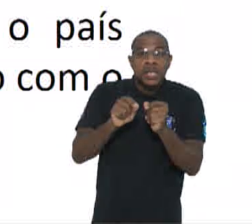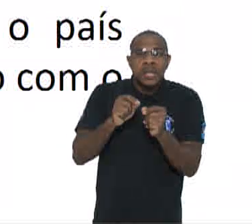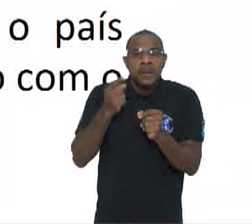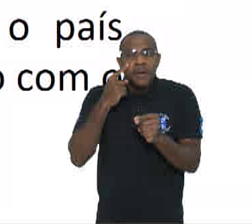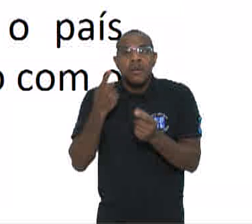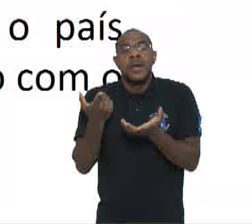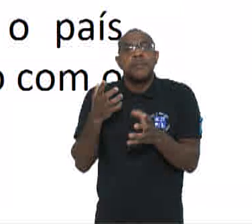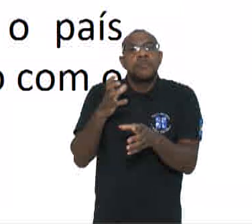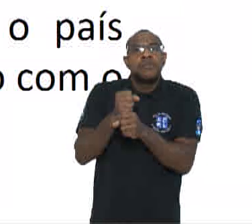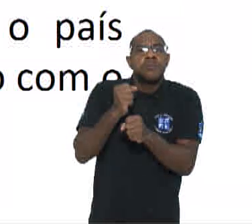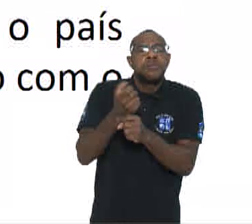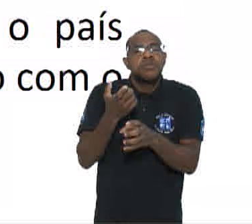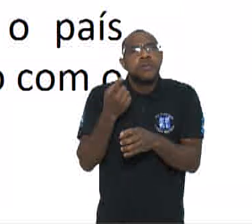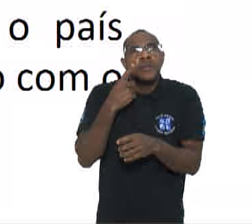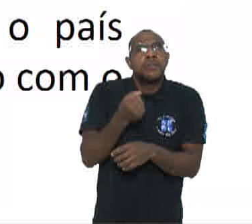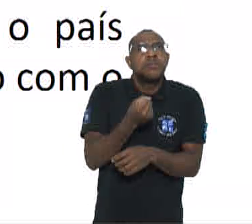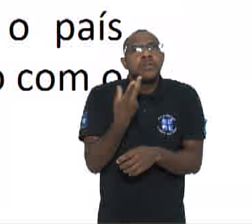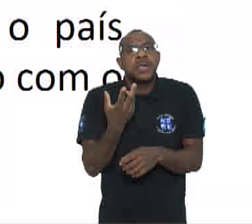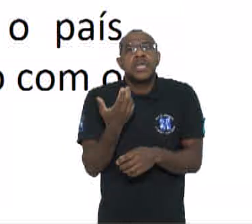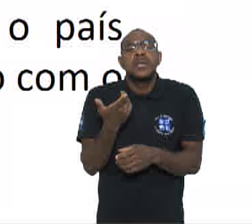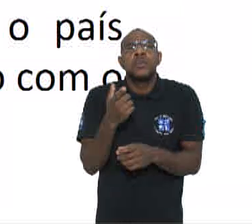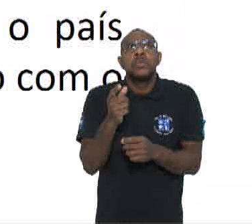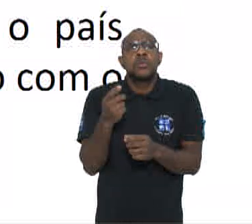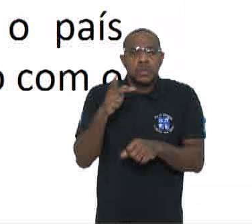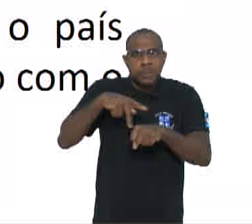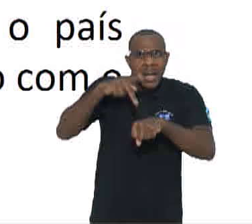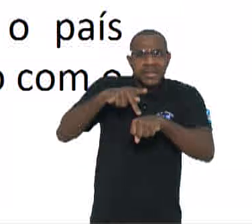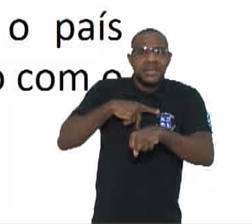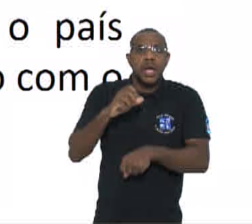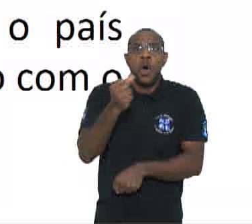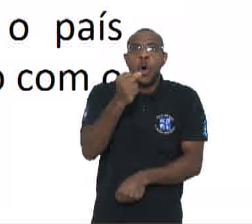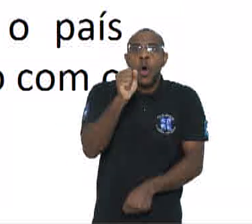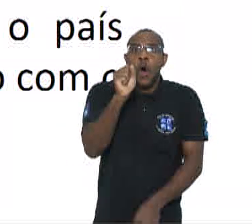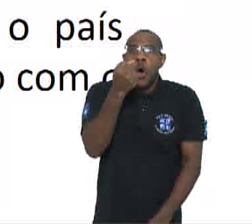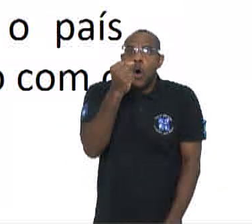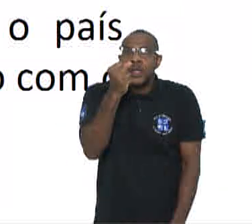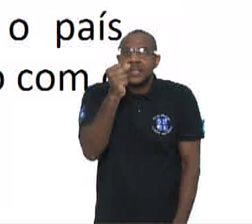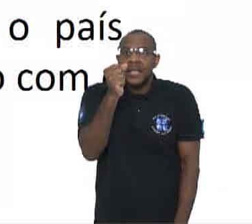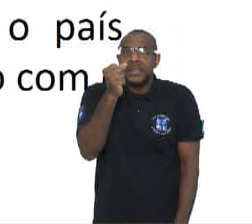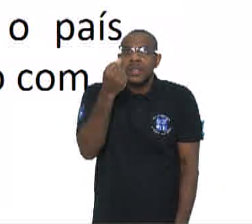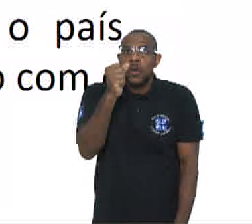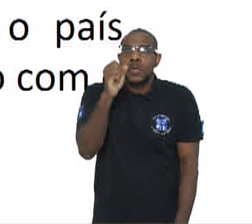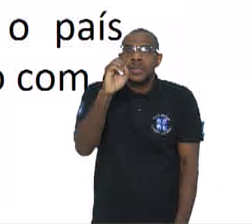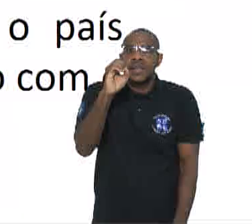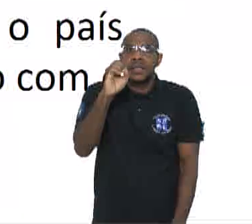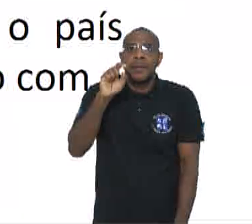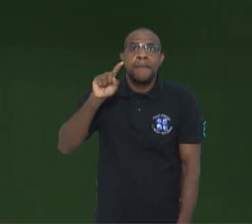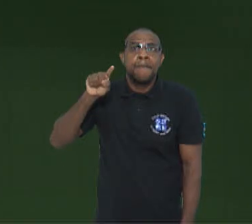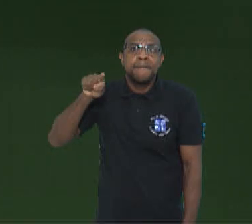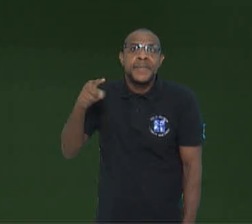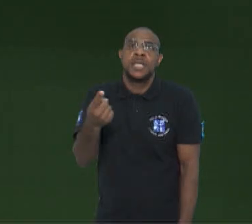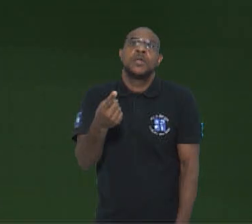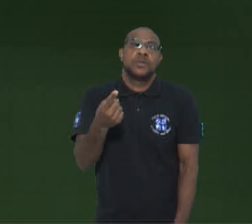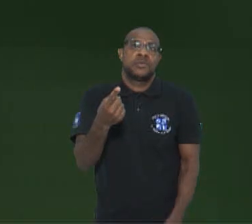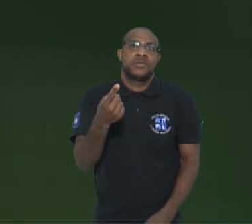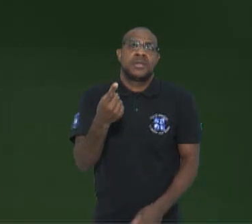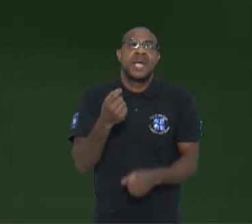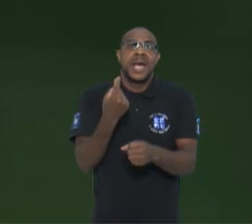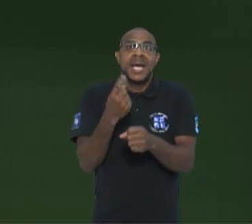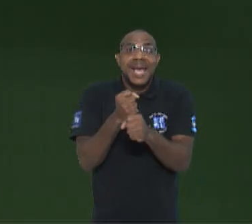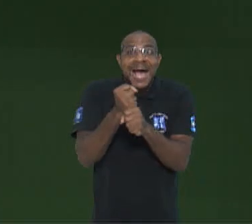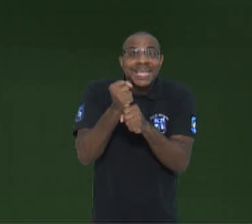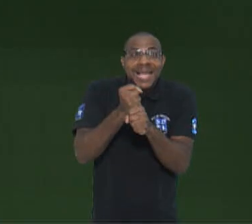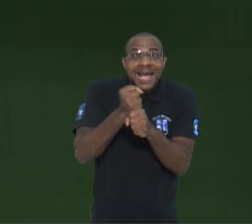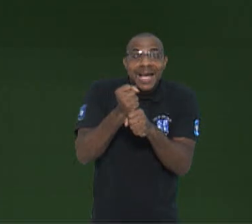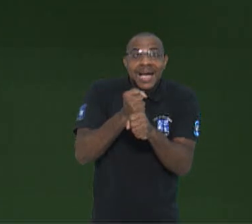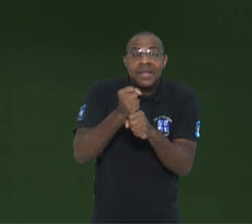de 80 bilhões de reais por ano com o aumento da cobertura do serviço. Então, vocês percebem que aqui há